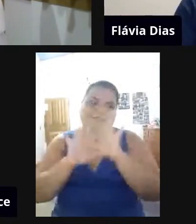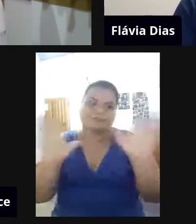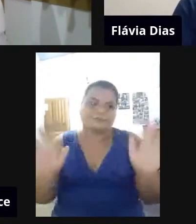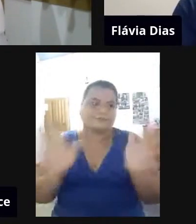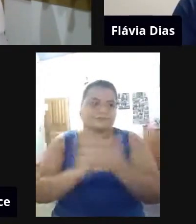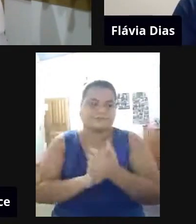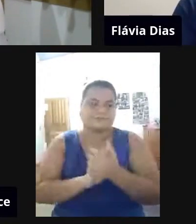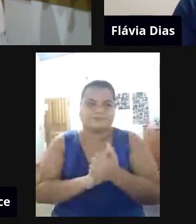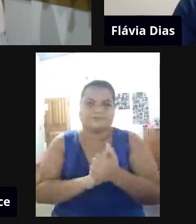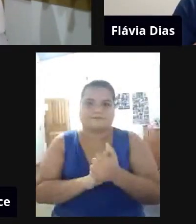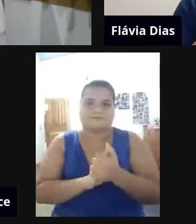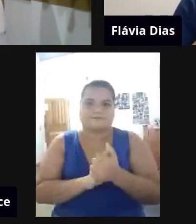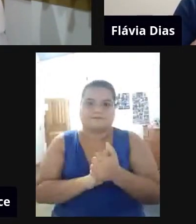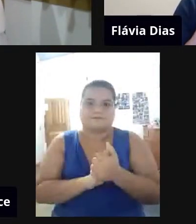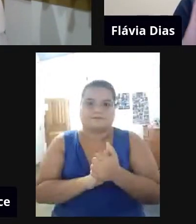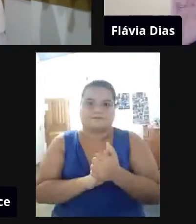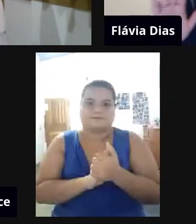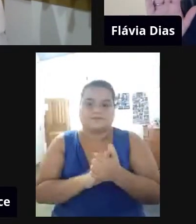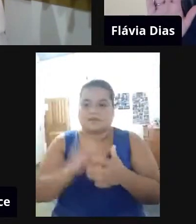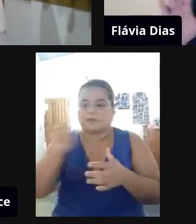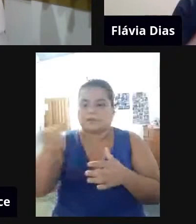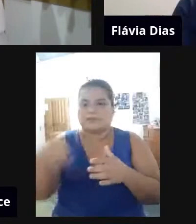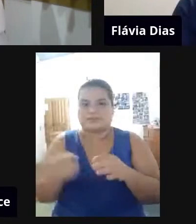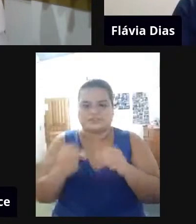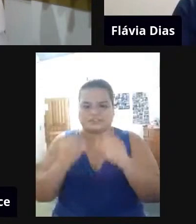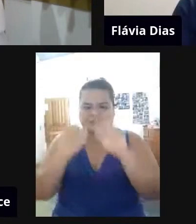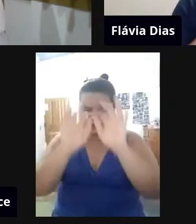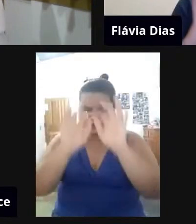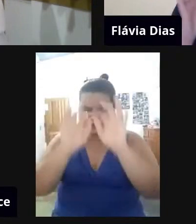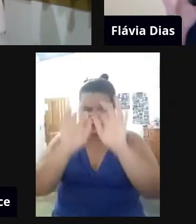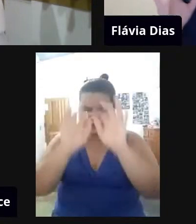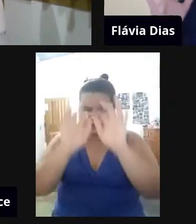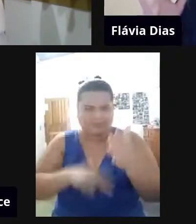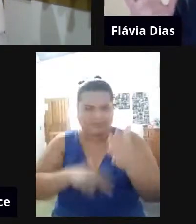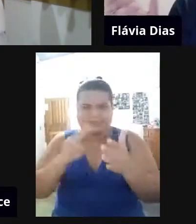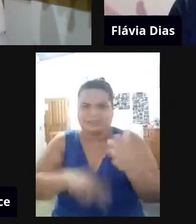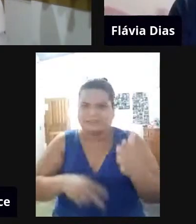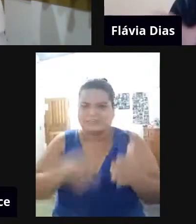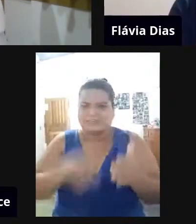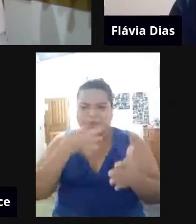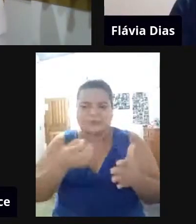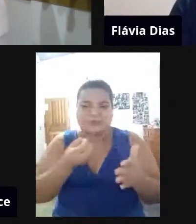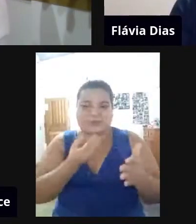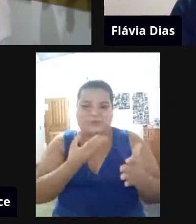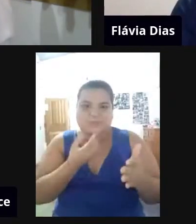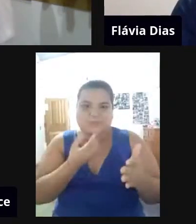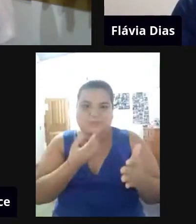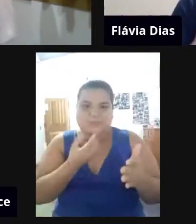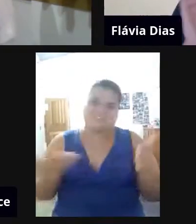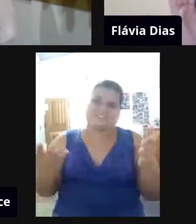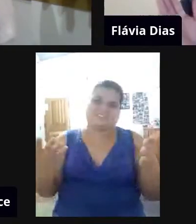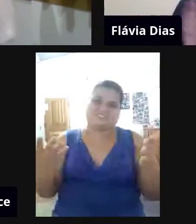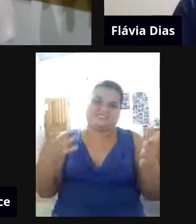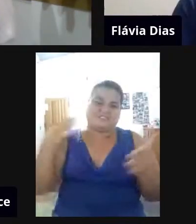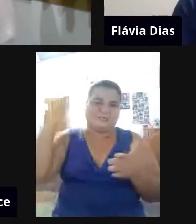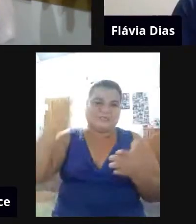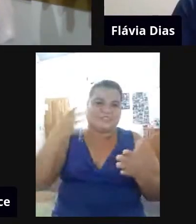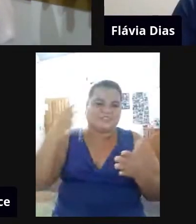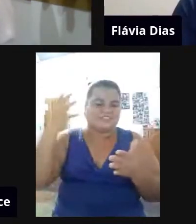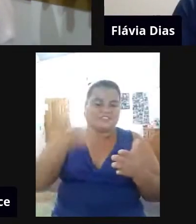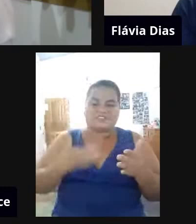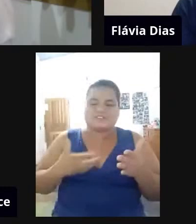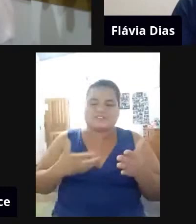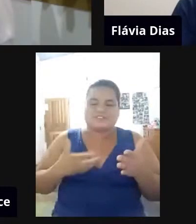oportunidade de ler o chat, os comentários, é só elogios para você. Ai, que maravilha, vou ver. Para essa palestra, assim, está todo mundo